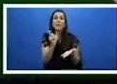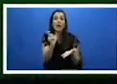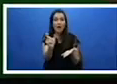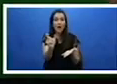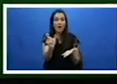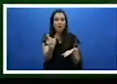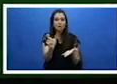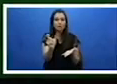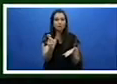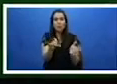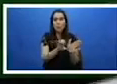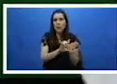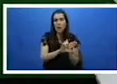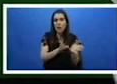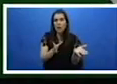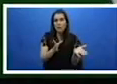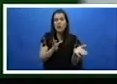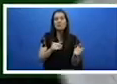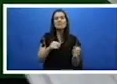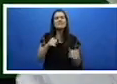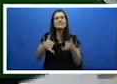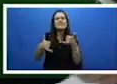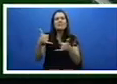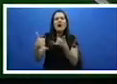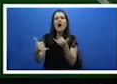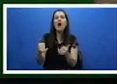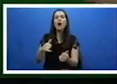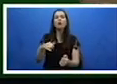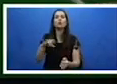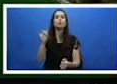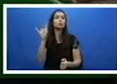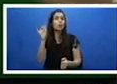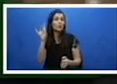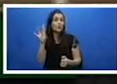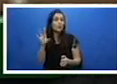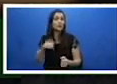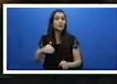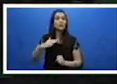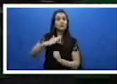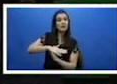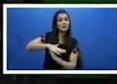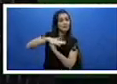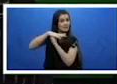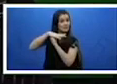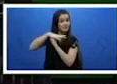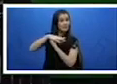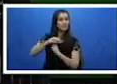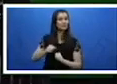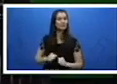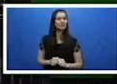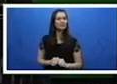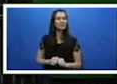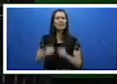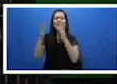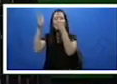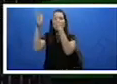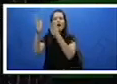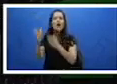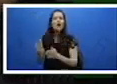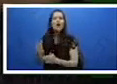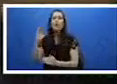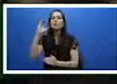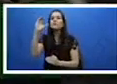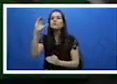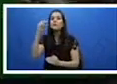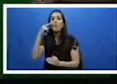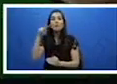exemplo, salto, somente, satisfeito. E na coluna C, vamos